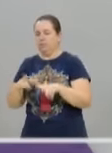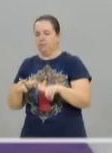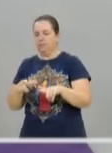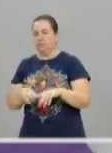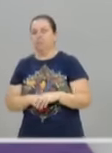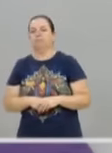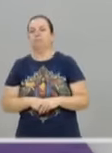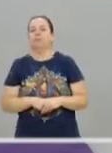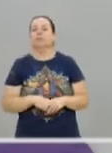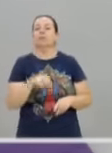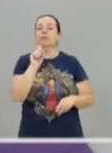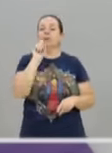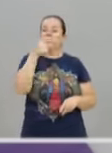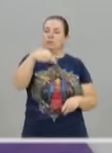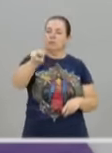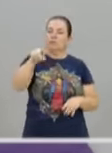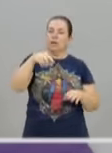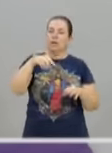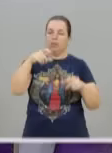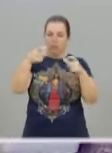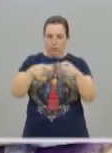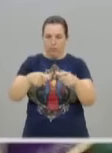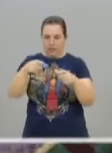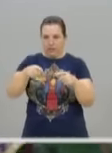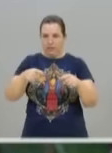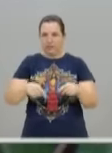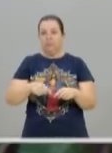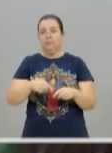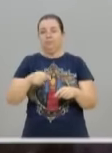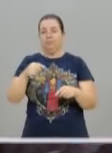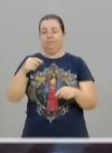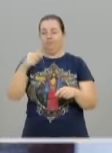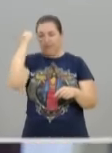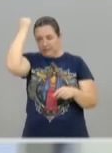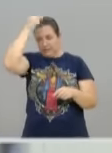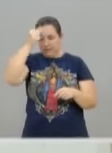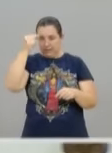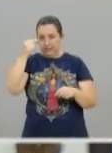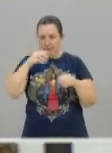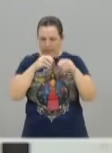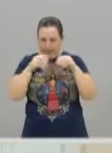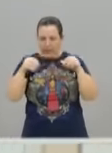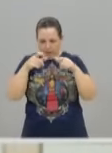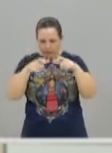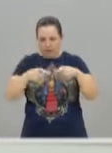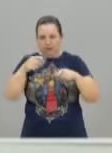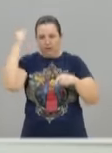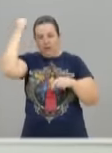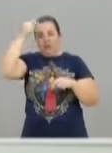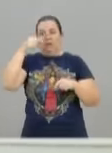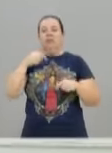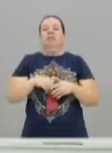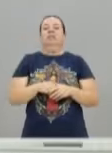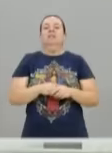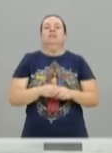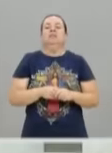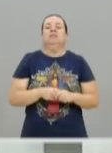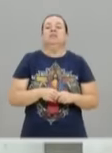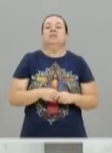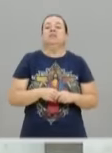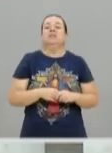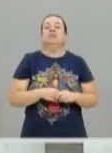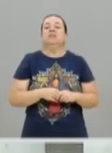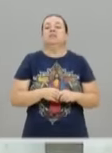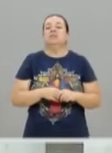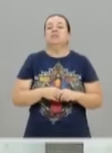vai à terra santa esse ano de novo você pega umaa pro sábado nem o elevador